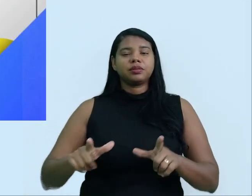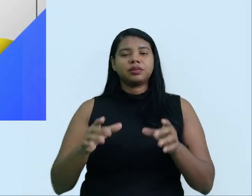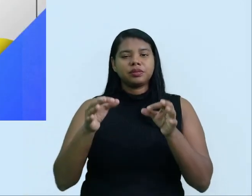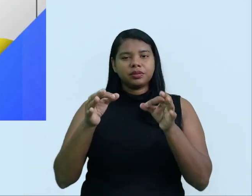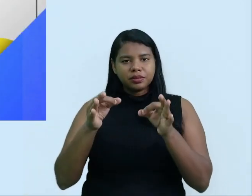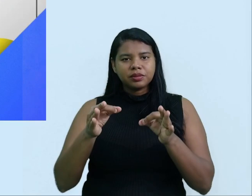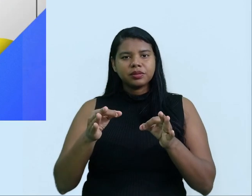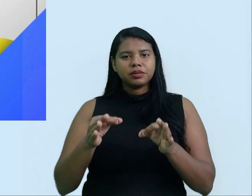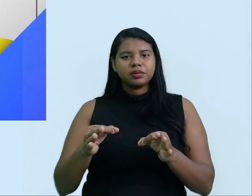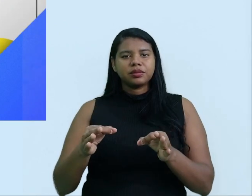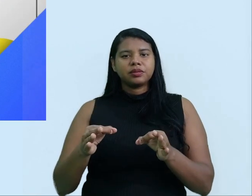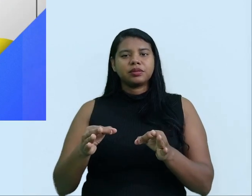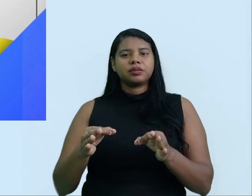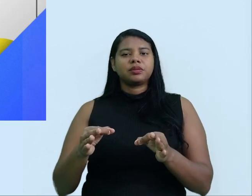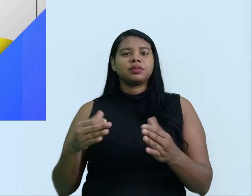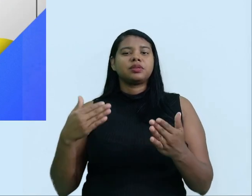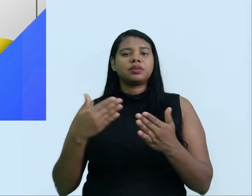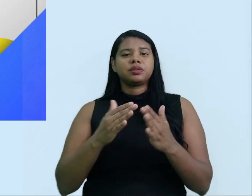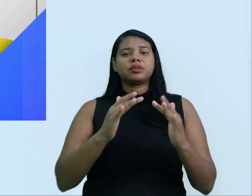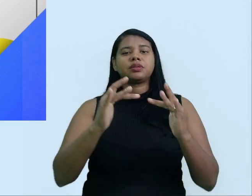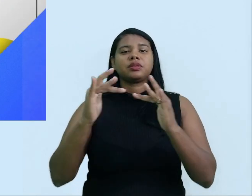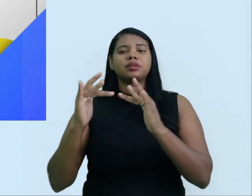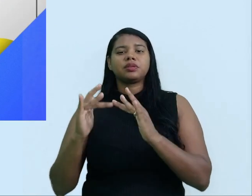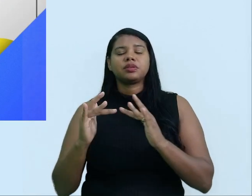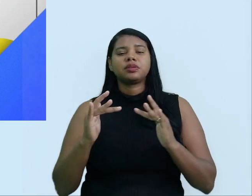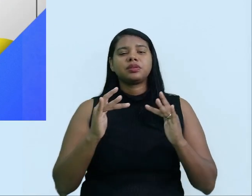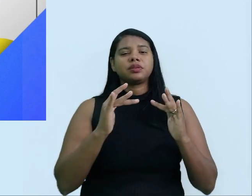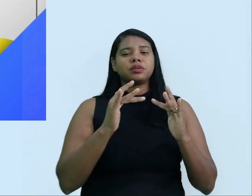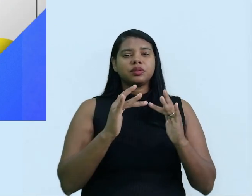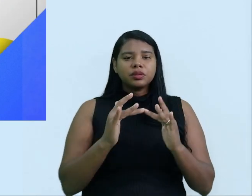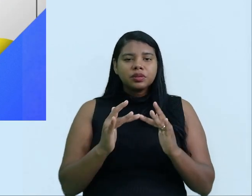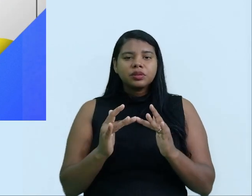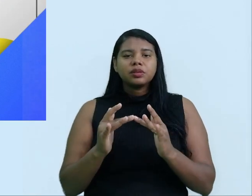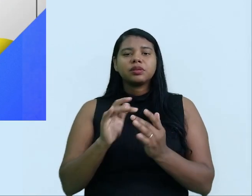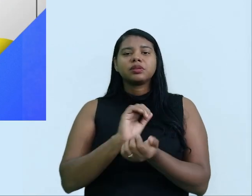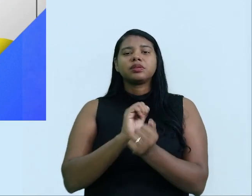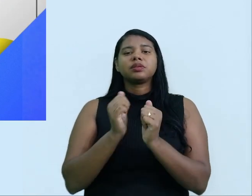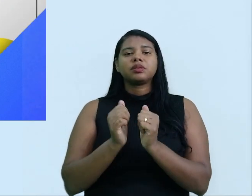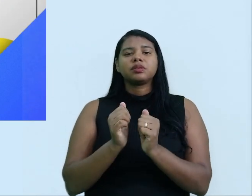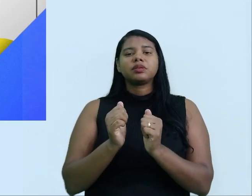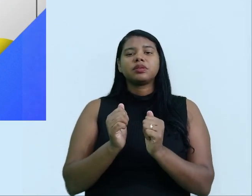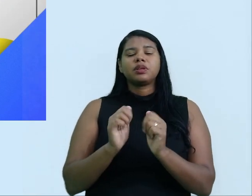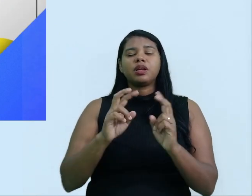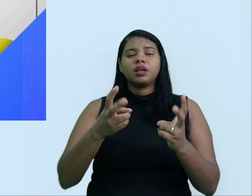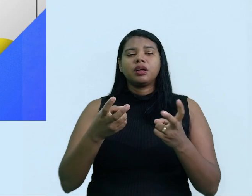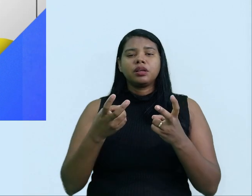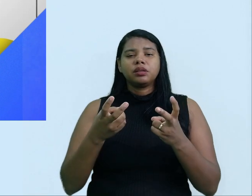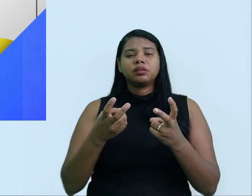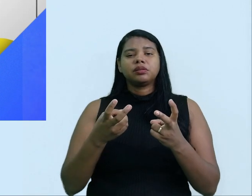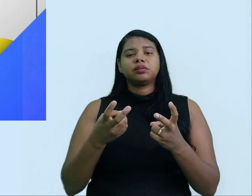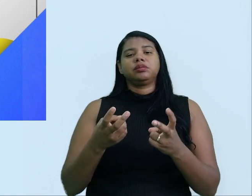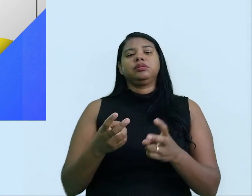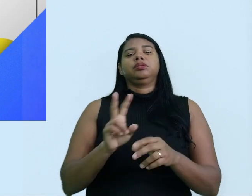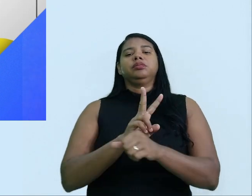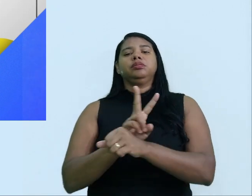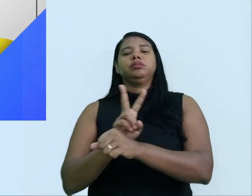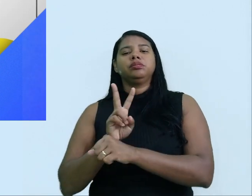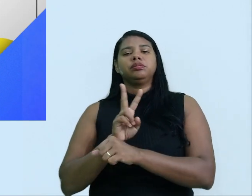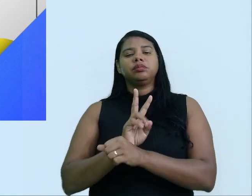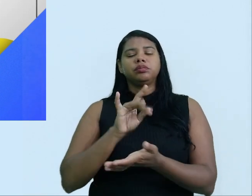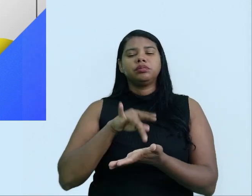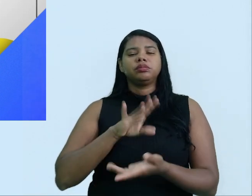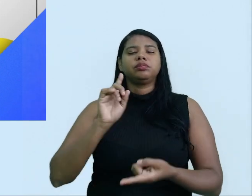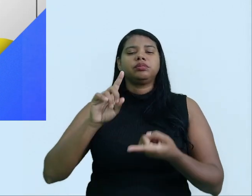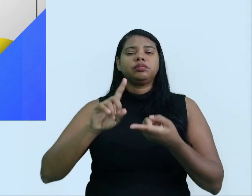de aproximação, contato, imobilização e reconhecimento, tá? E precauções